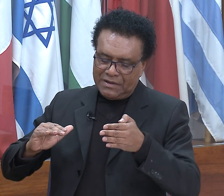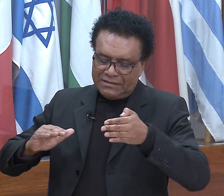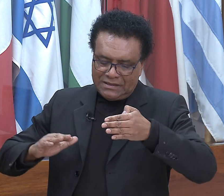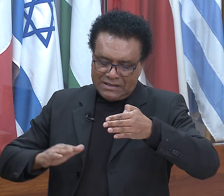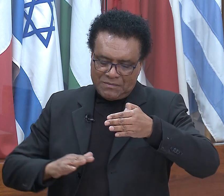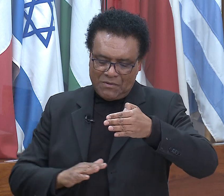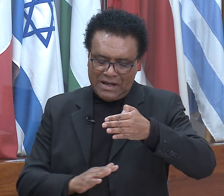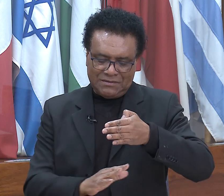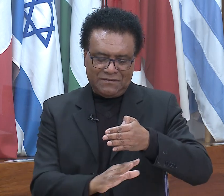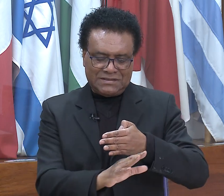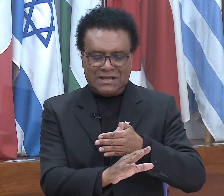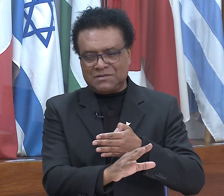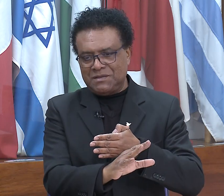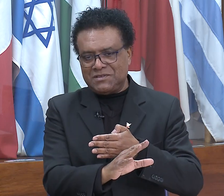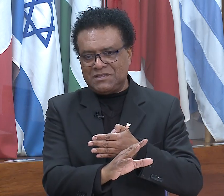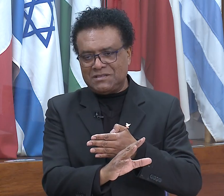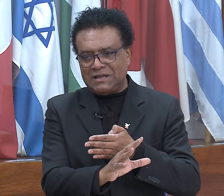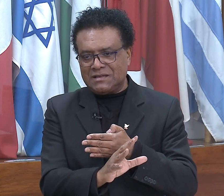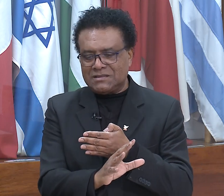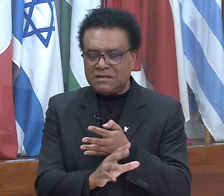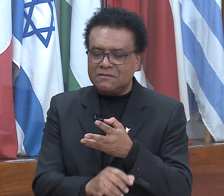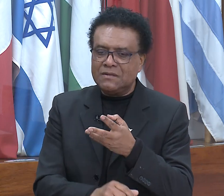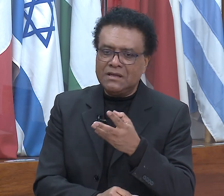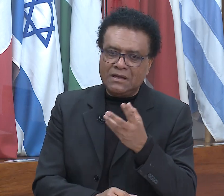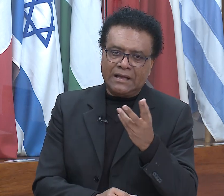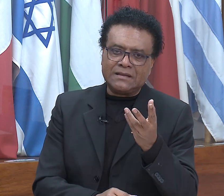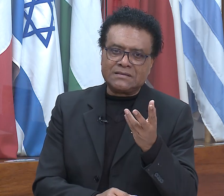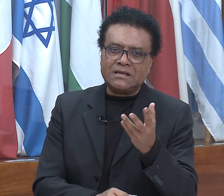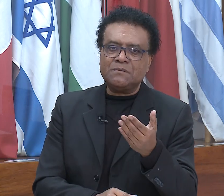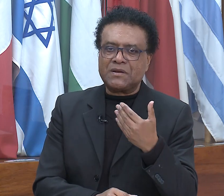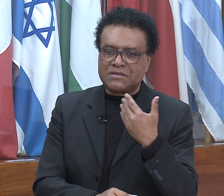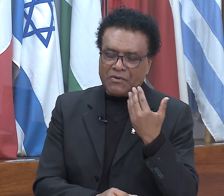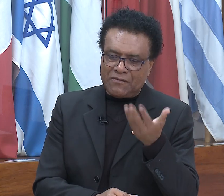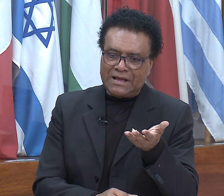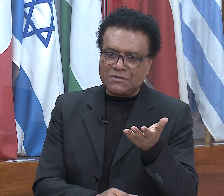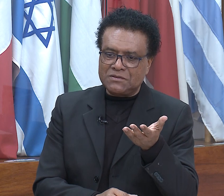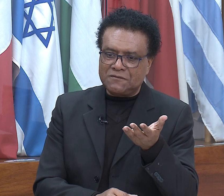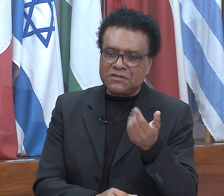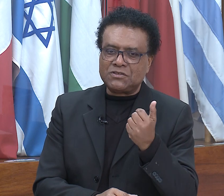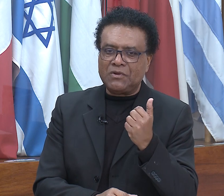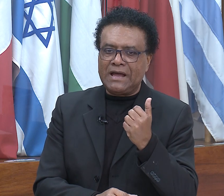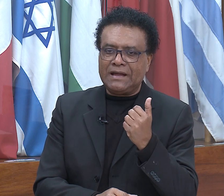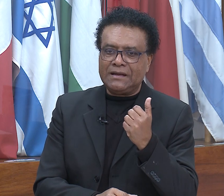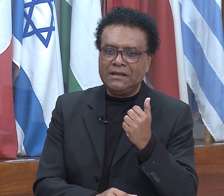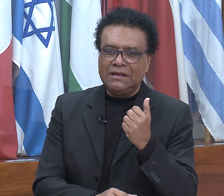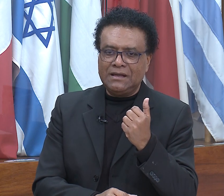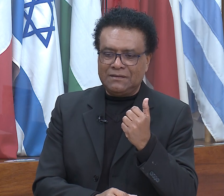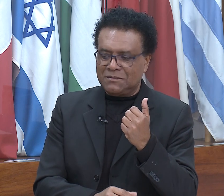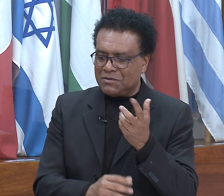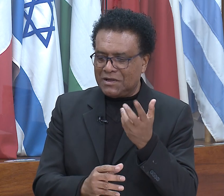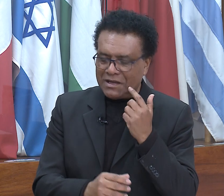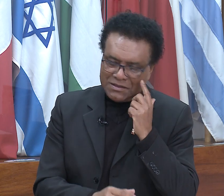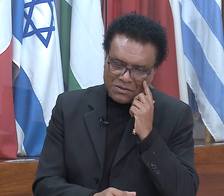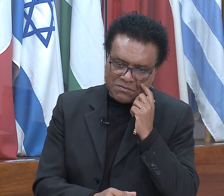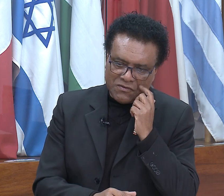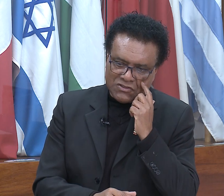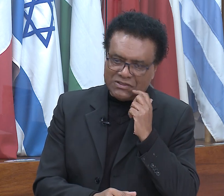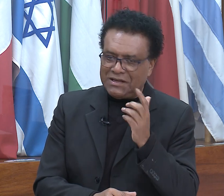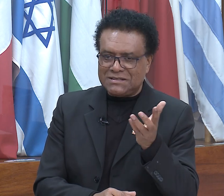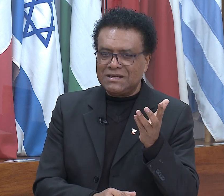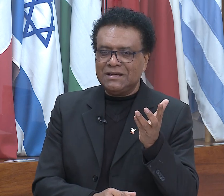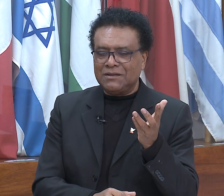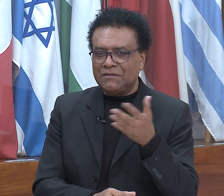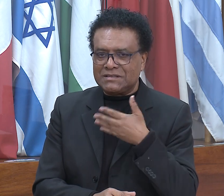eu digo a entrada pelo arco da Universidade que eu sempre disse a atenção atenção para os aprovados no vestibular Vamos colocar aqui